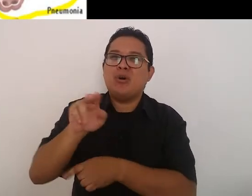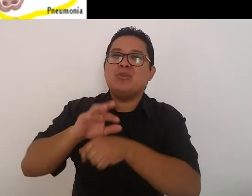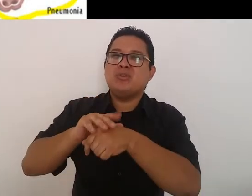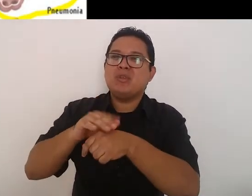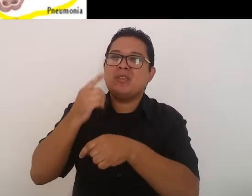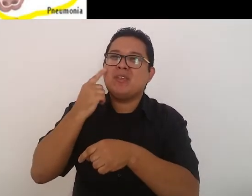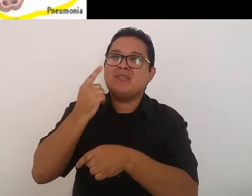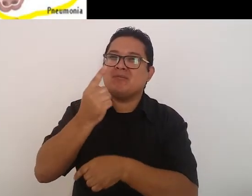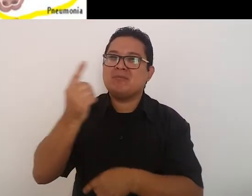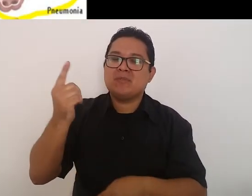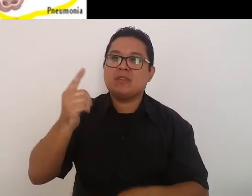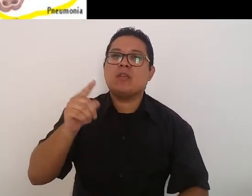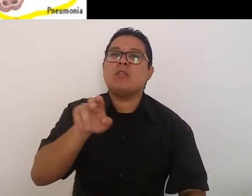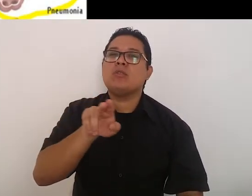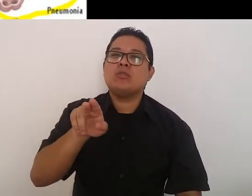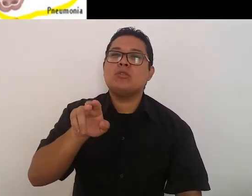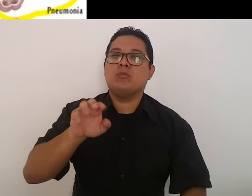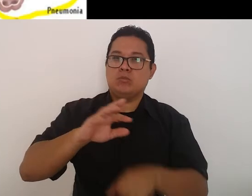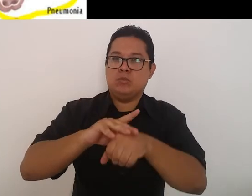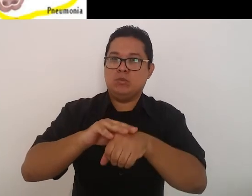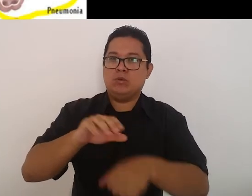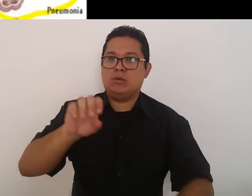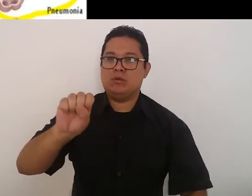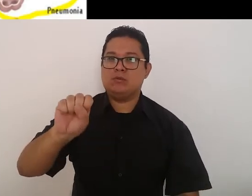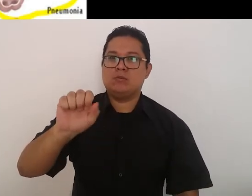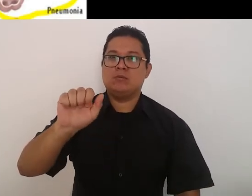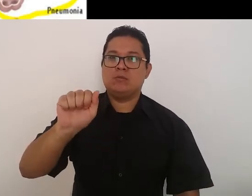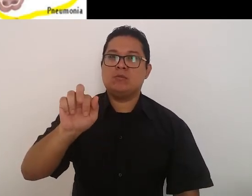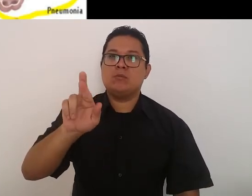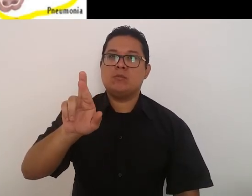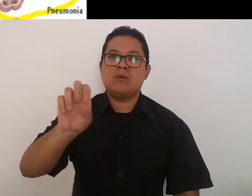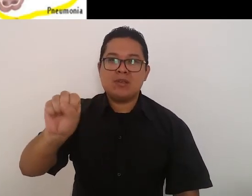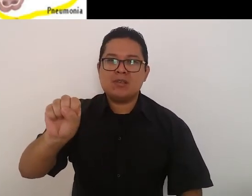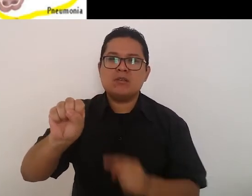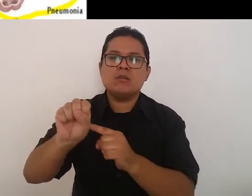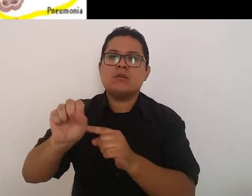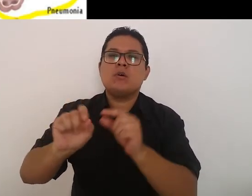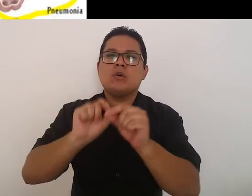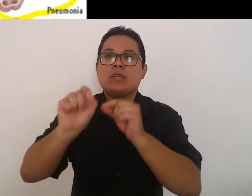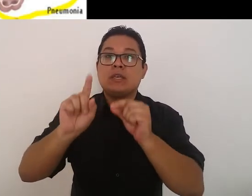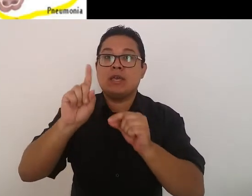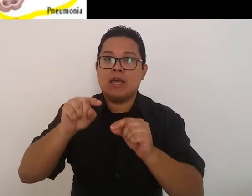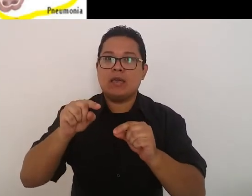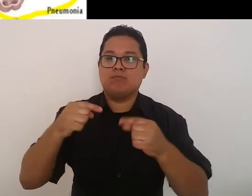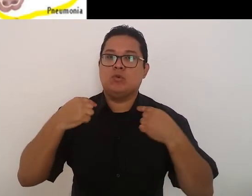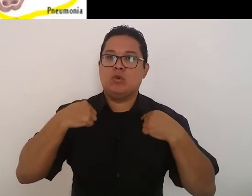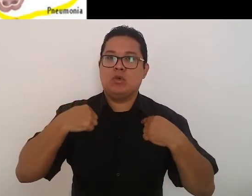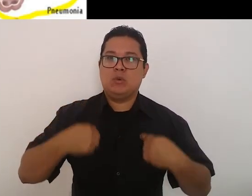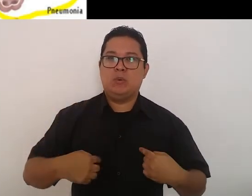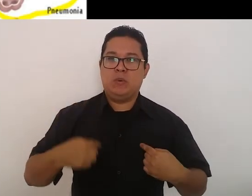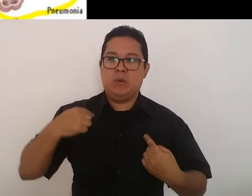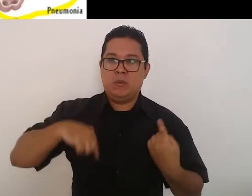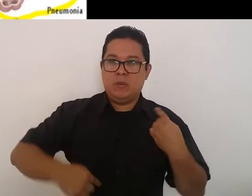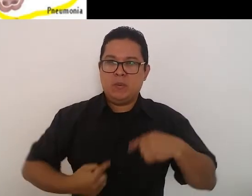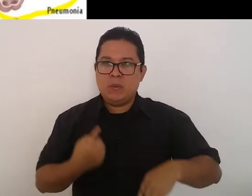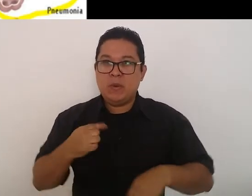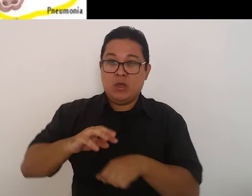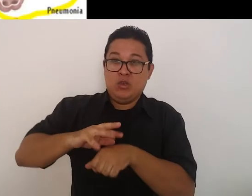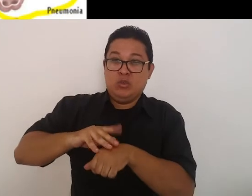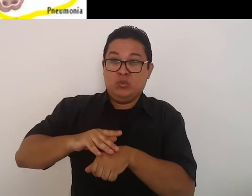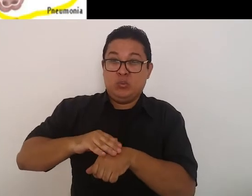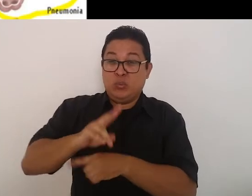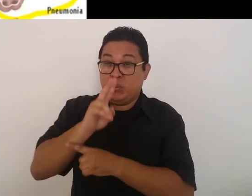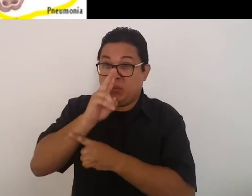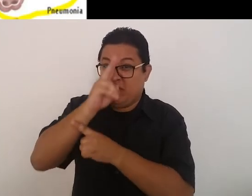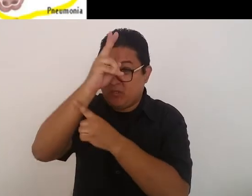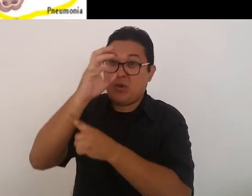aguda. É um problema ali muito rápido que acontece, tá? Então, até perguntei pro meu primo aqui, vou